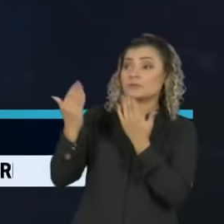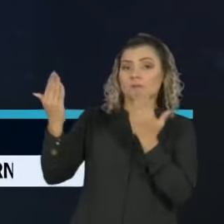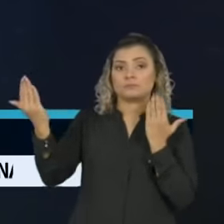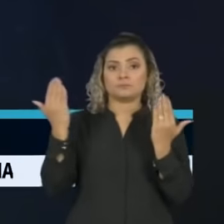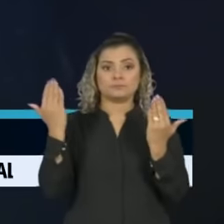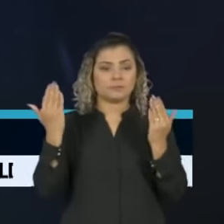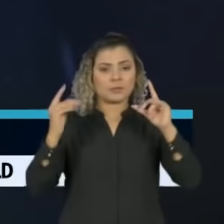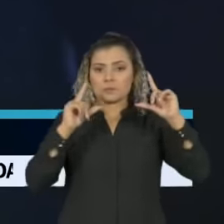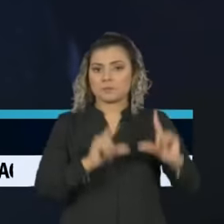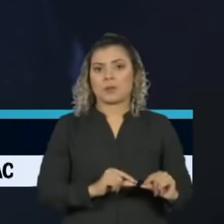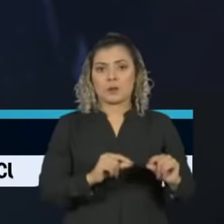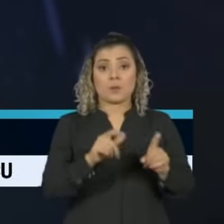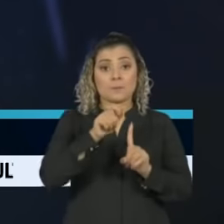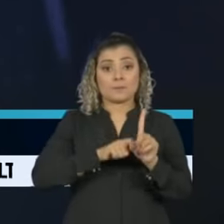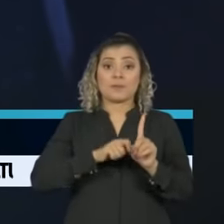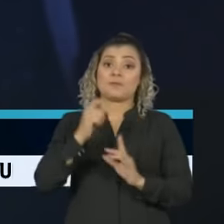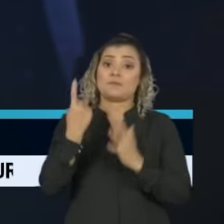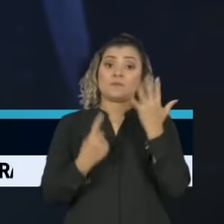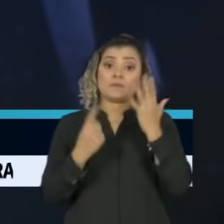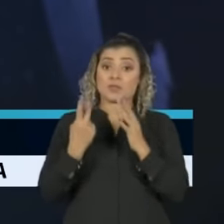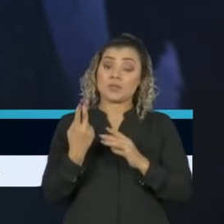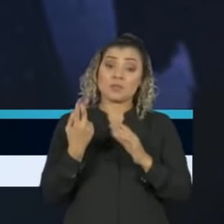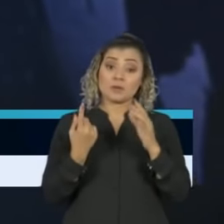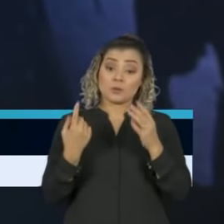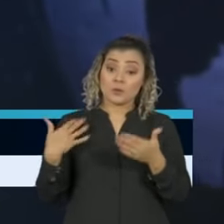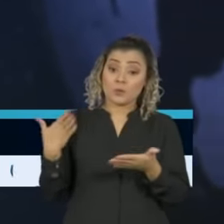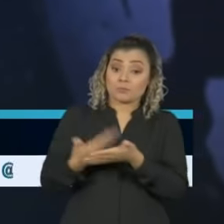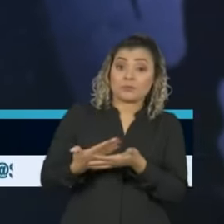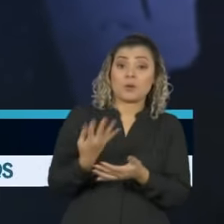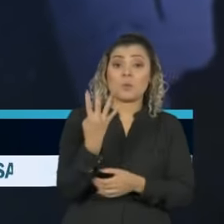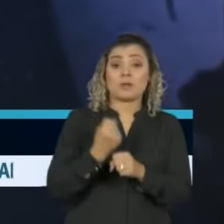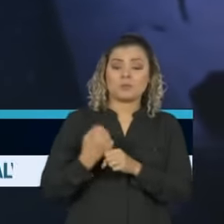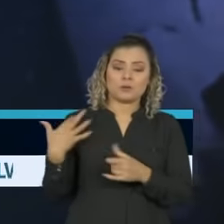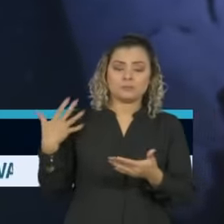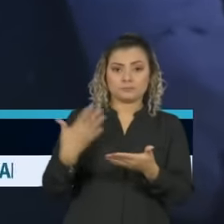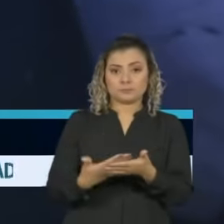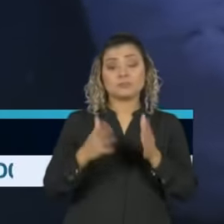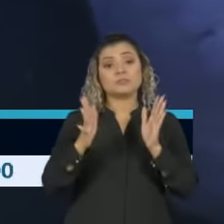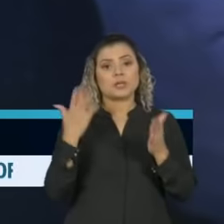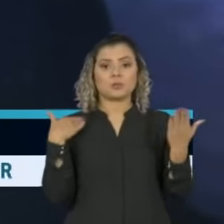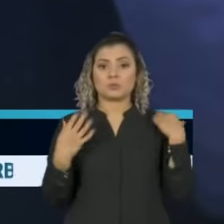menor valor para fevereiro em 4 anos. No mês passado, os turistas